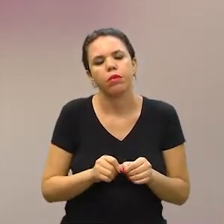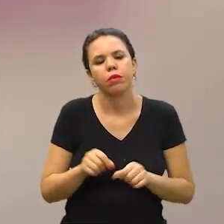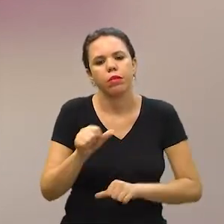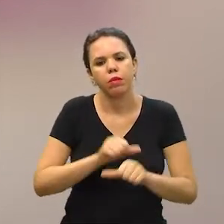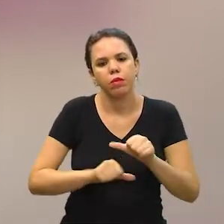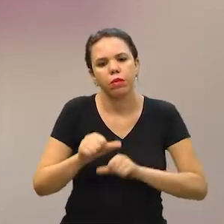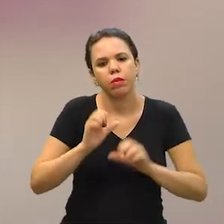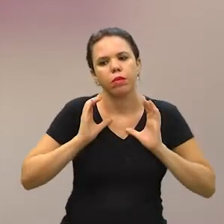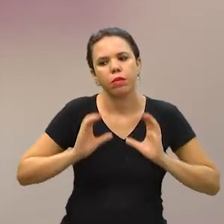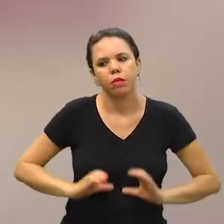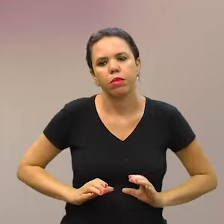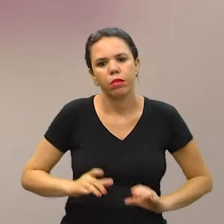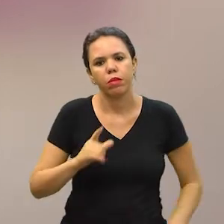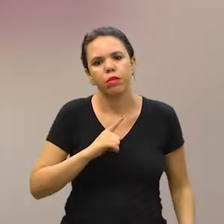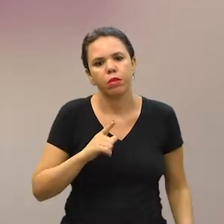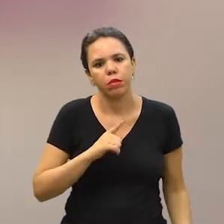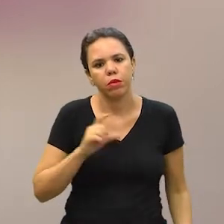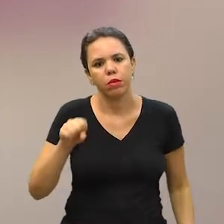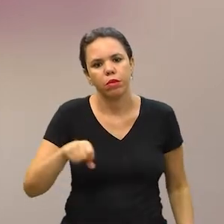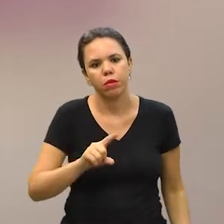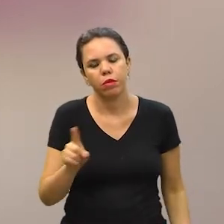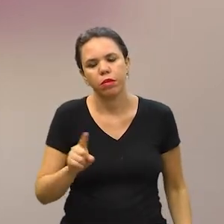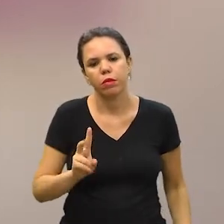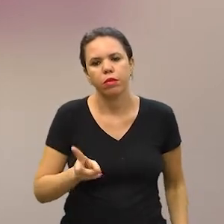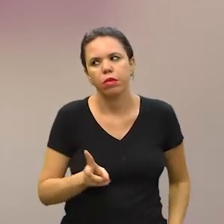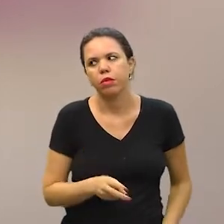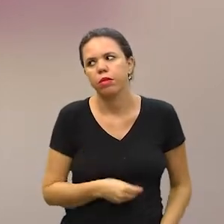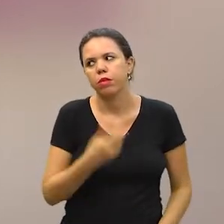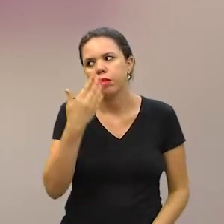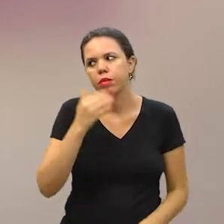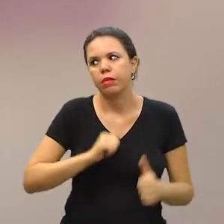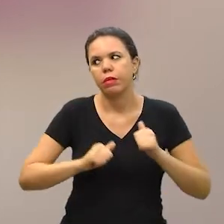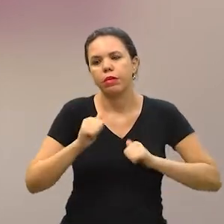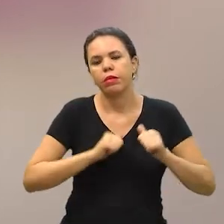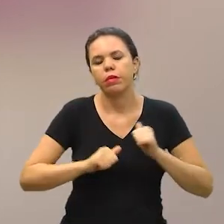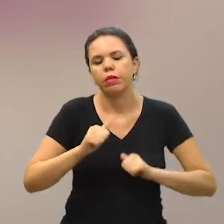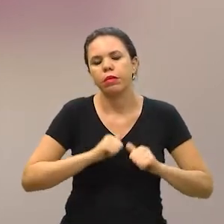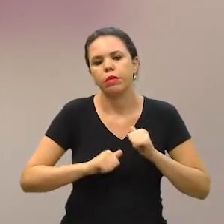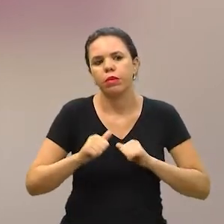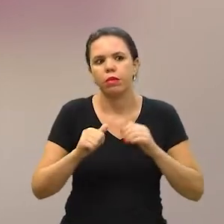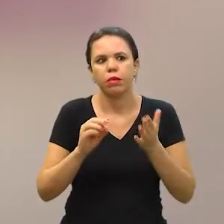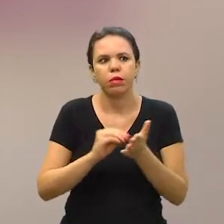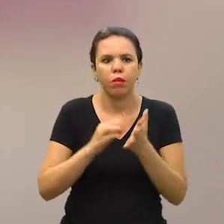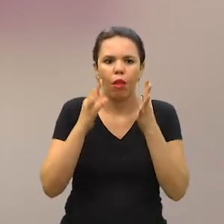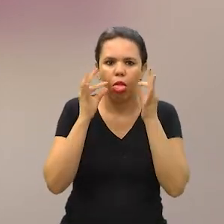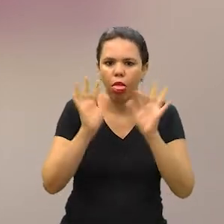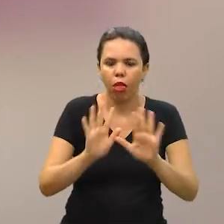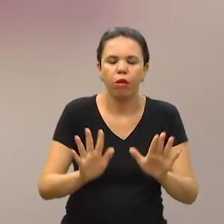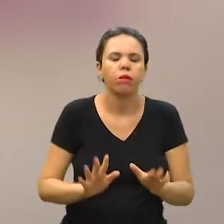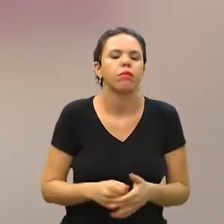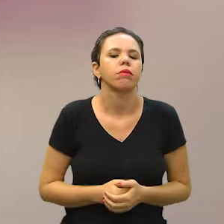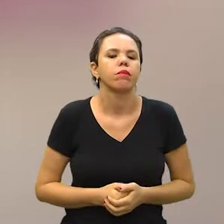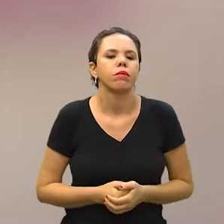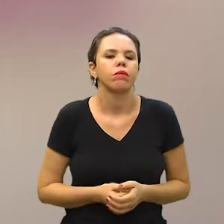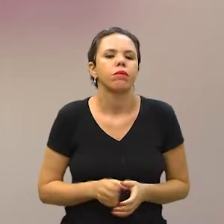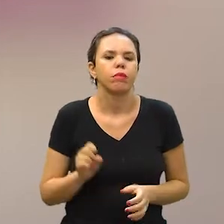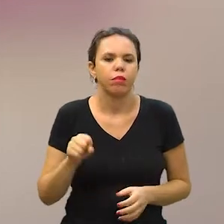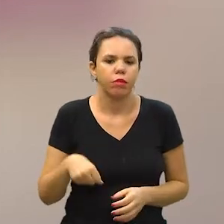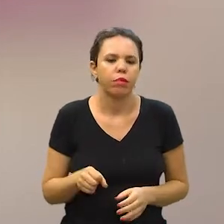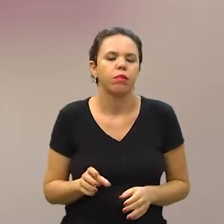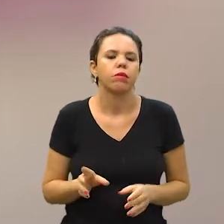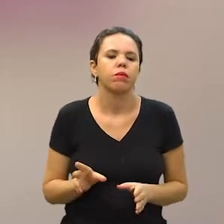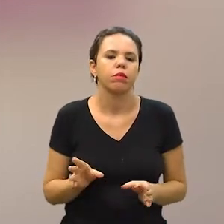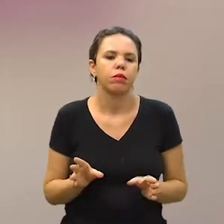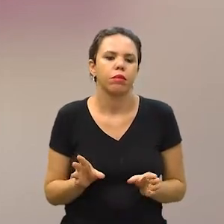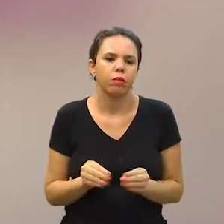a modificação de comportamentos teve modificação ou não, se ela sempre foi uma criança mais agitada ou mais desatenta, a gente fecha, assim, esse